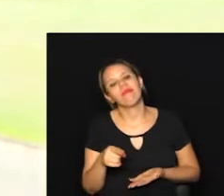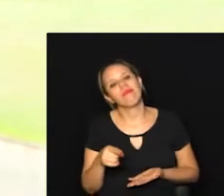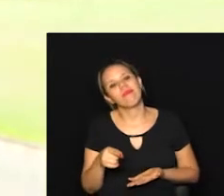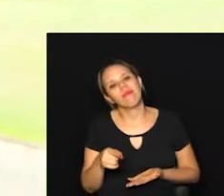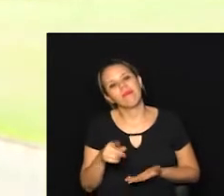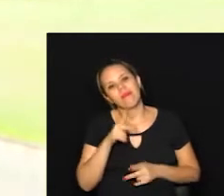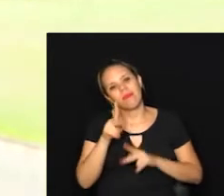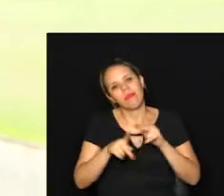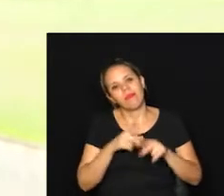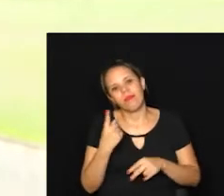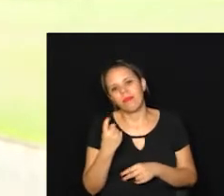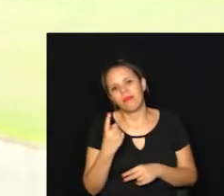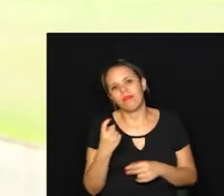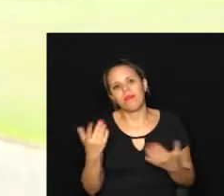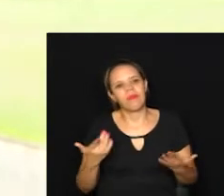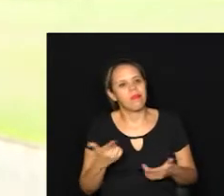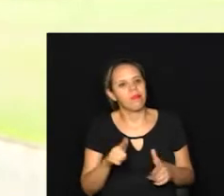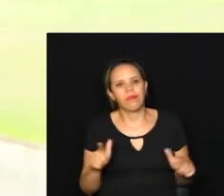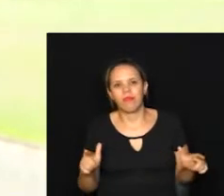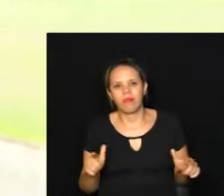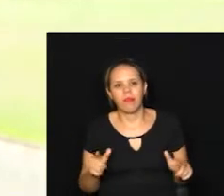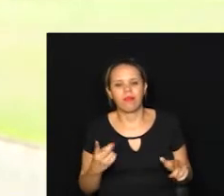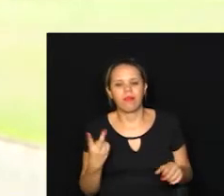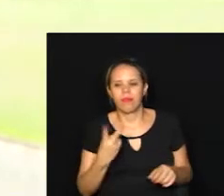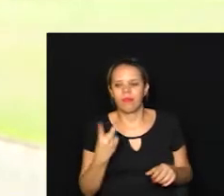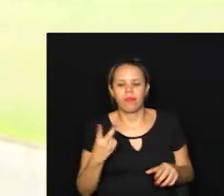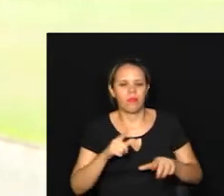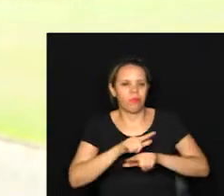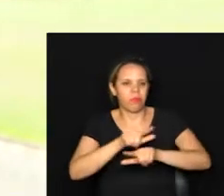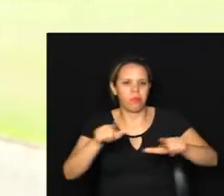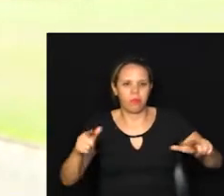de torcida única? Hoje não vai ter, hoje as duas torcidas